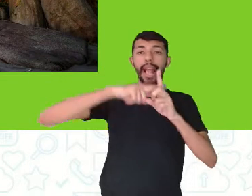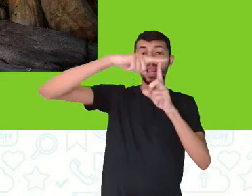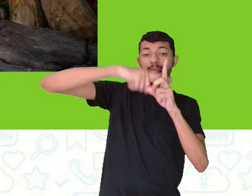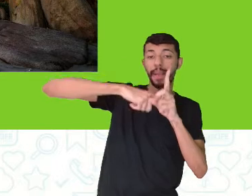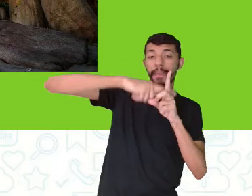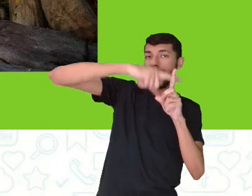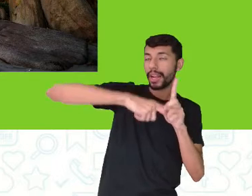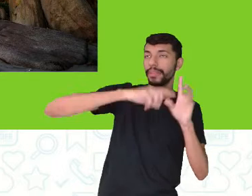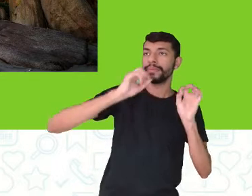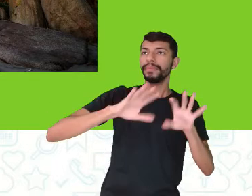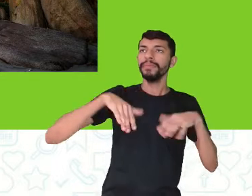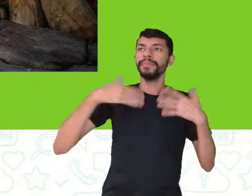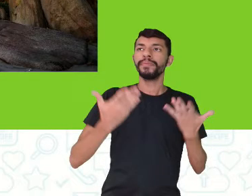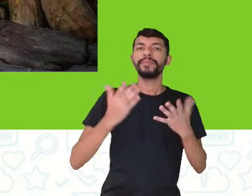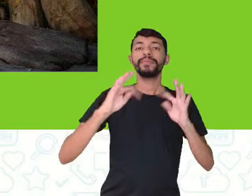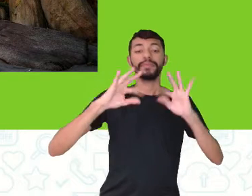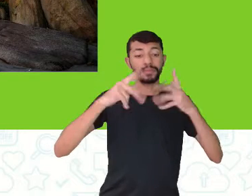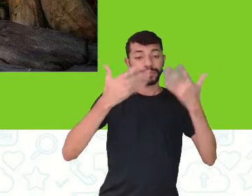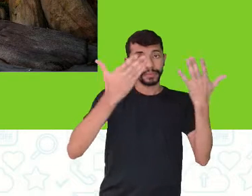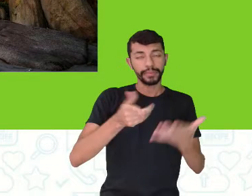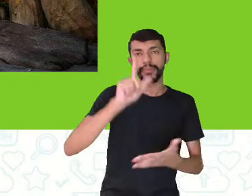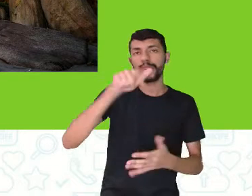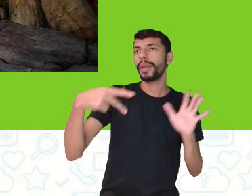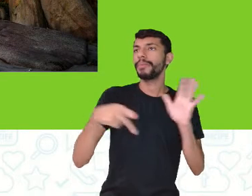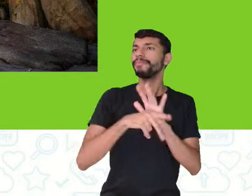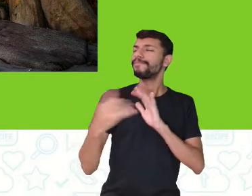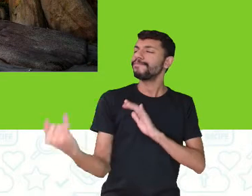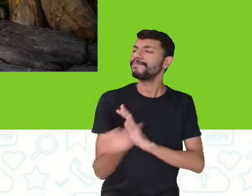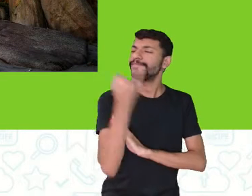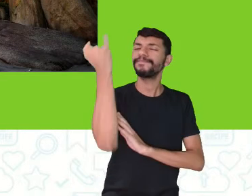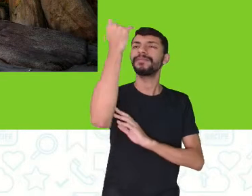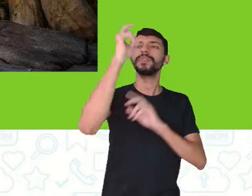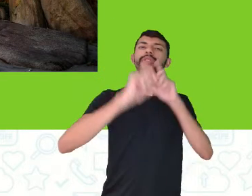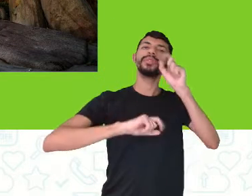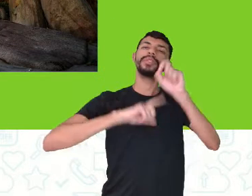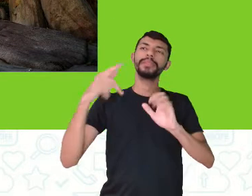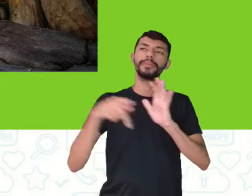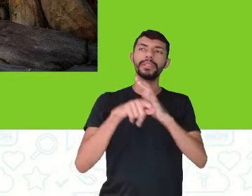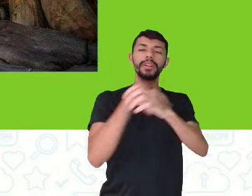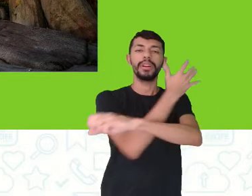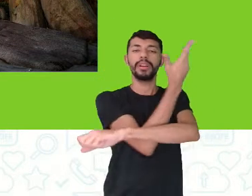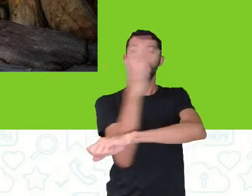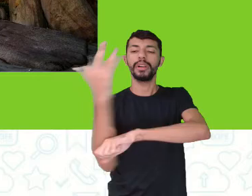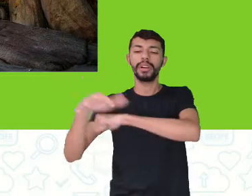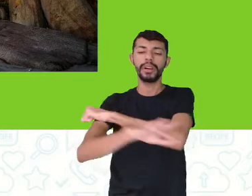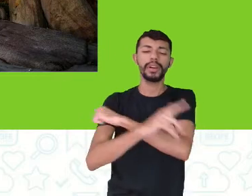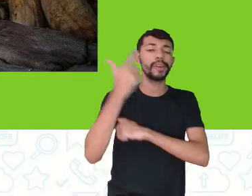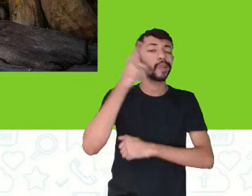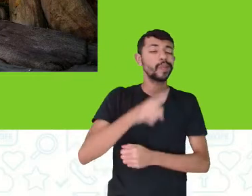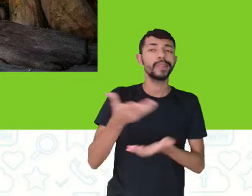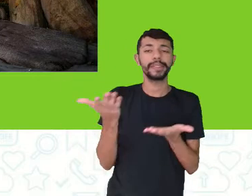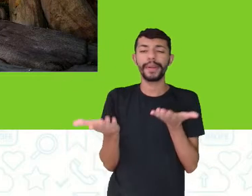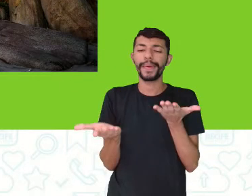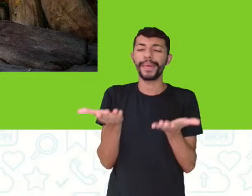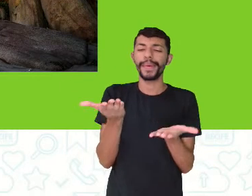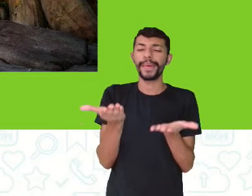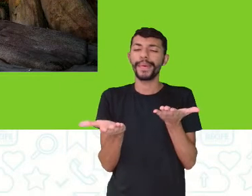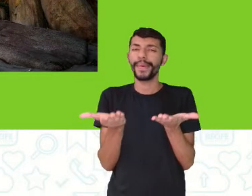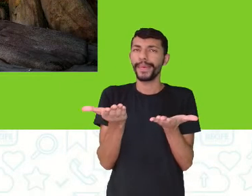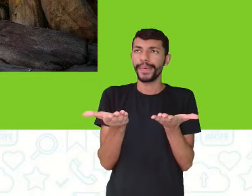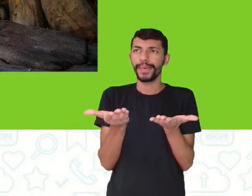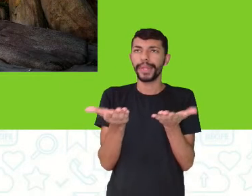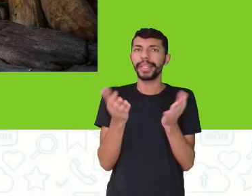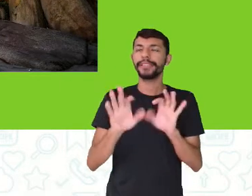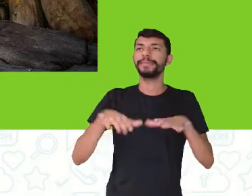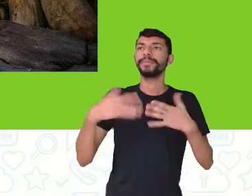temperatura. Então, tudo isso é muito importante para que um ecossistema se mantenha em equilíbrio. Então, a